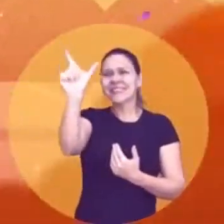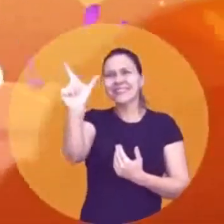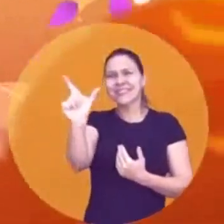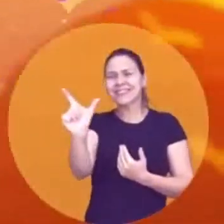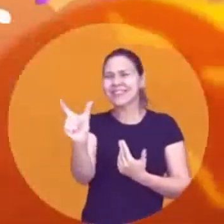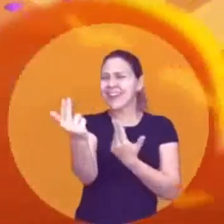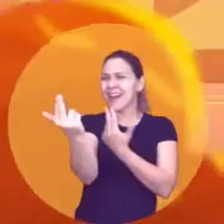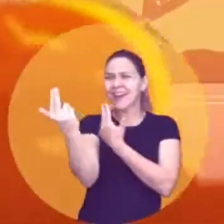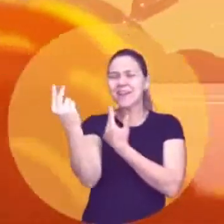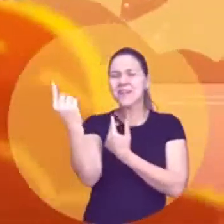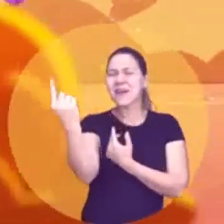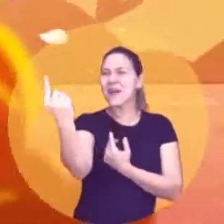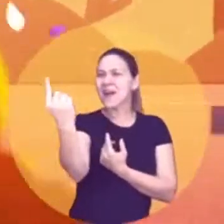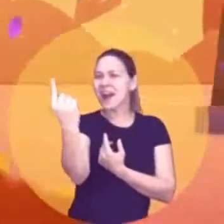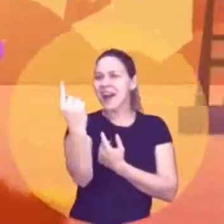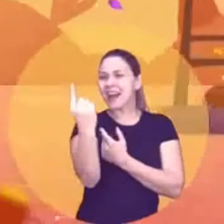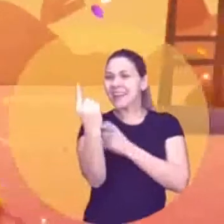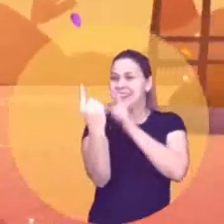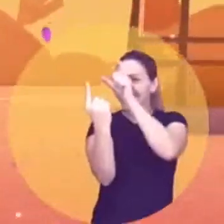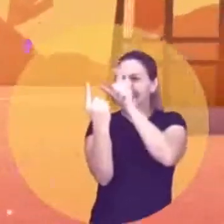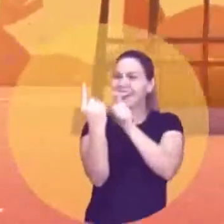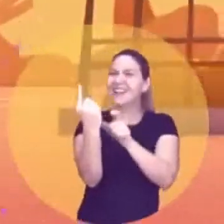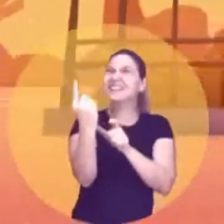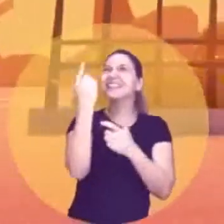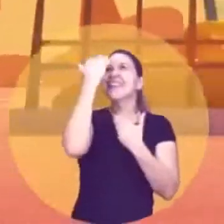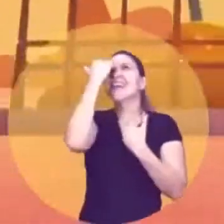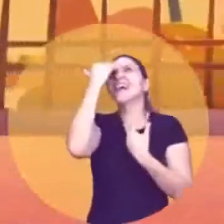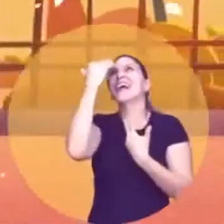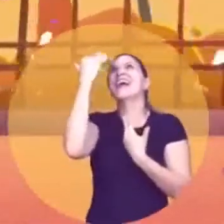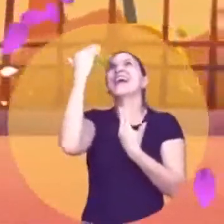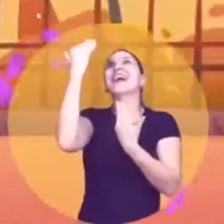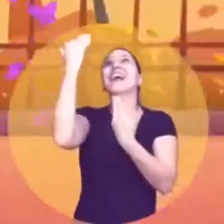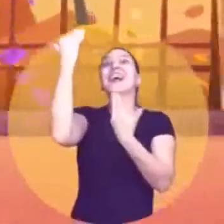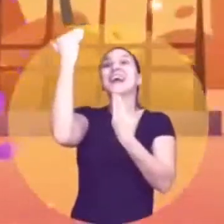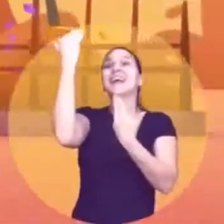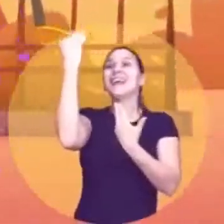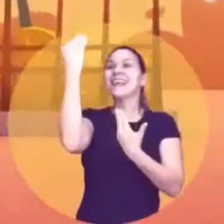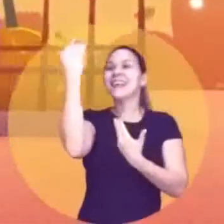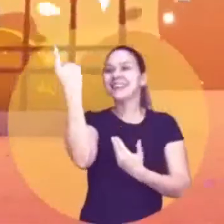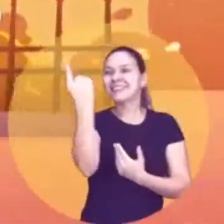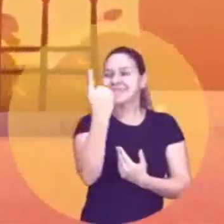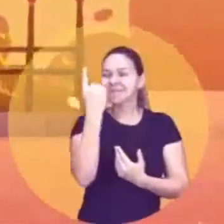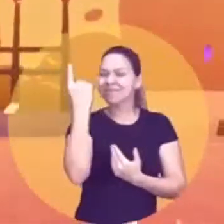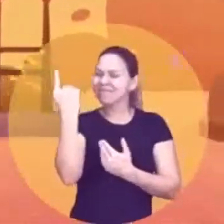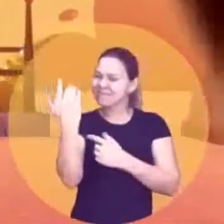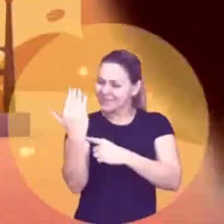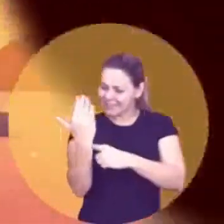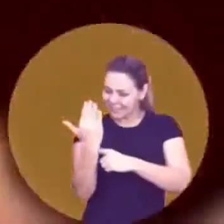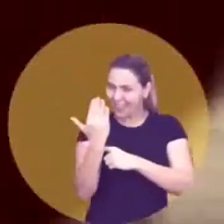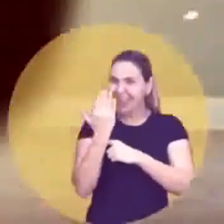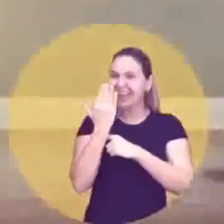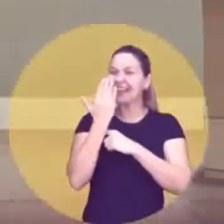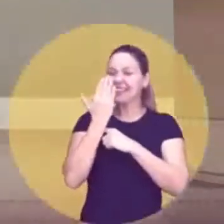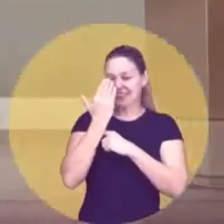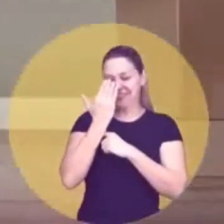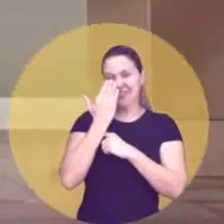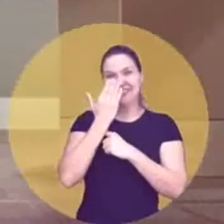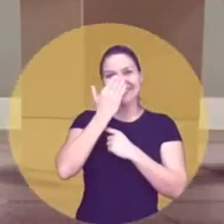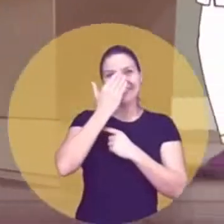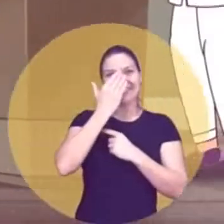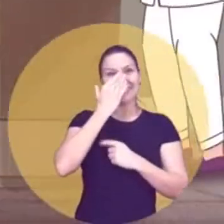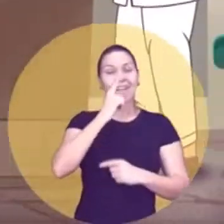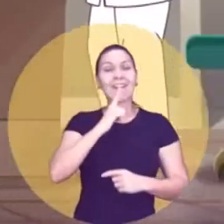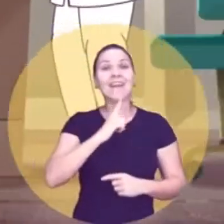Agradeço que há alguém como você. Agradeço que há quem ajude a